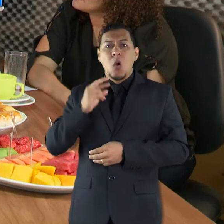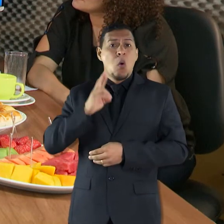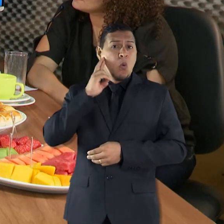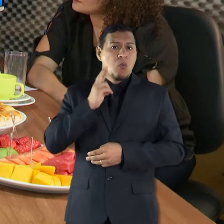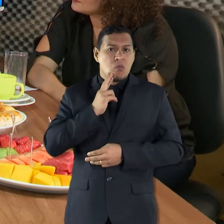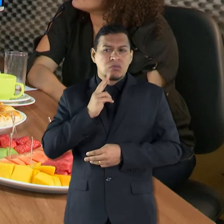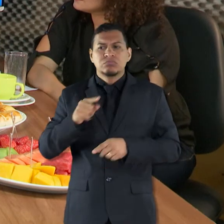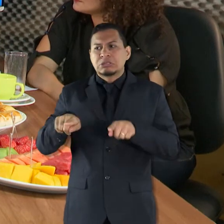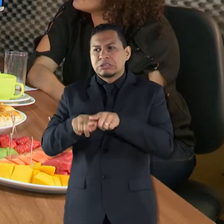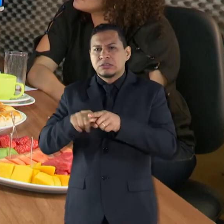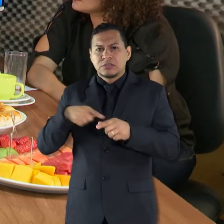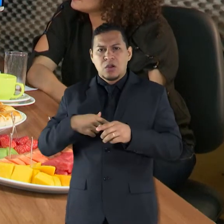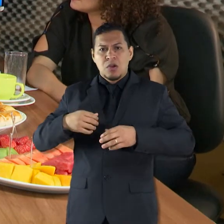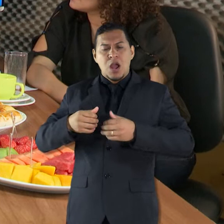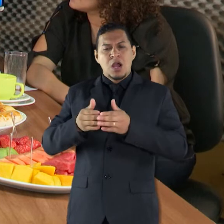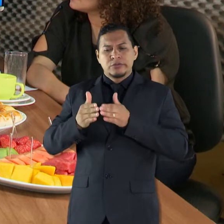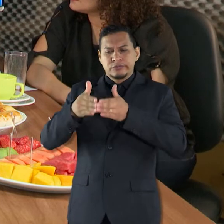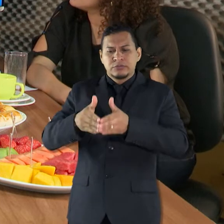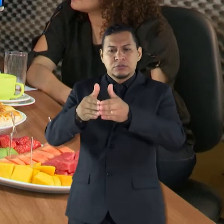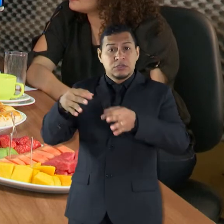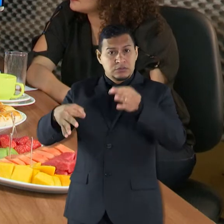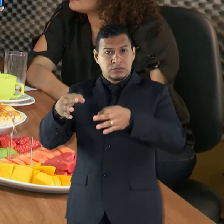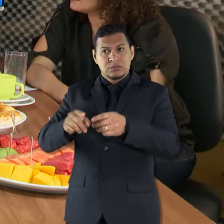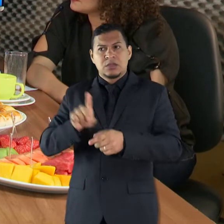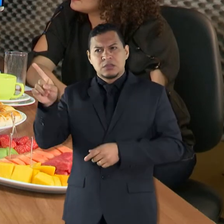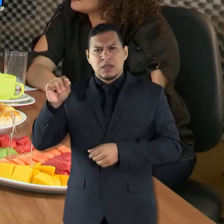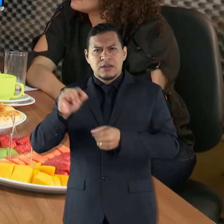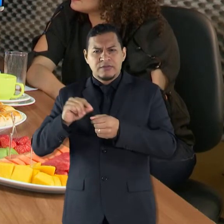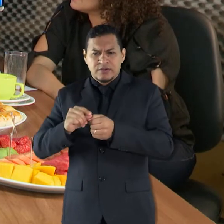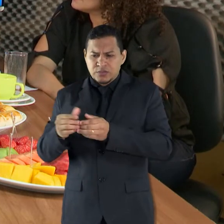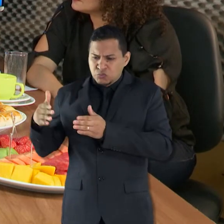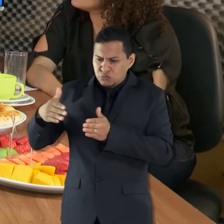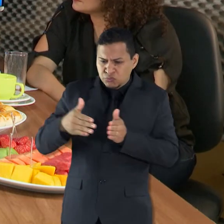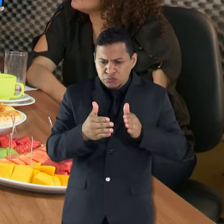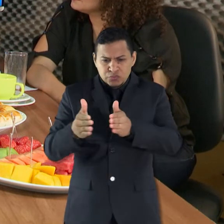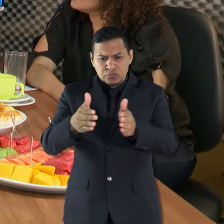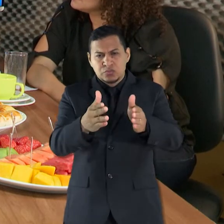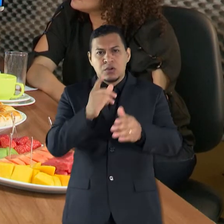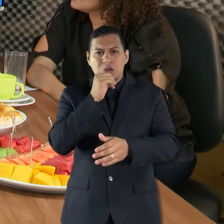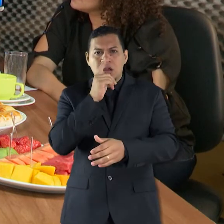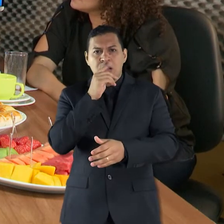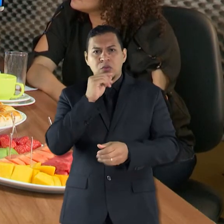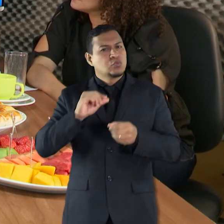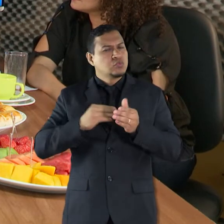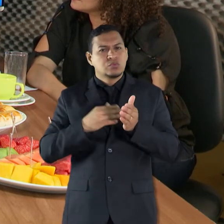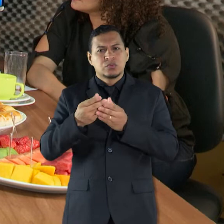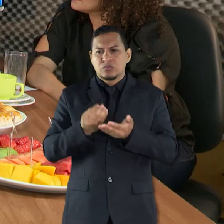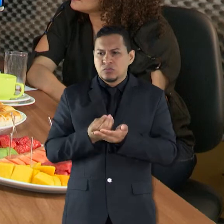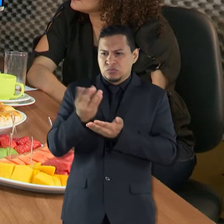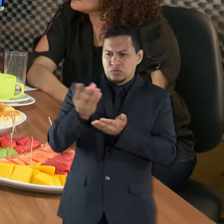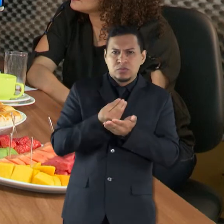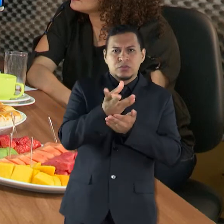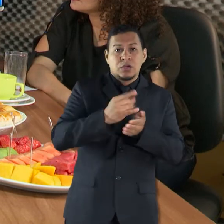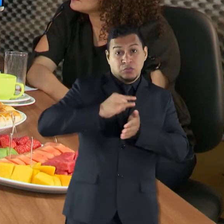Tem em Rondônia também, tem uma justiça fluvial parecida com o que a gente faz aqui. Eles fazem do Guaporé, a gente faz do Baixo Rio Branco. E também na parte de documentos,